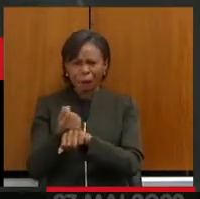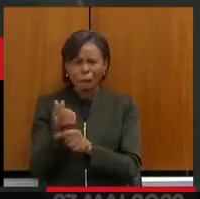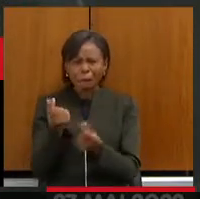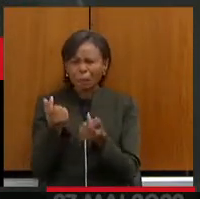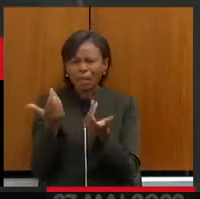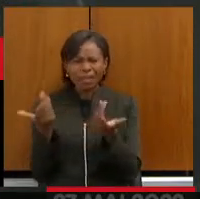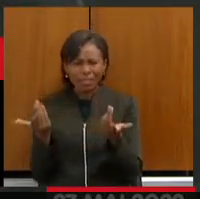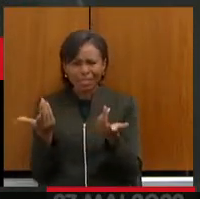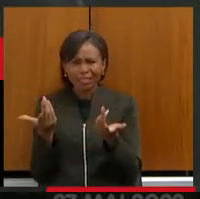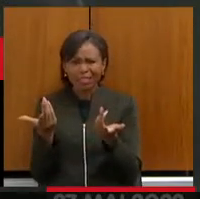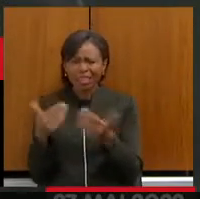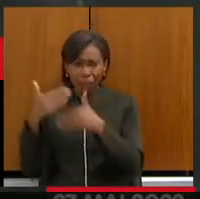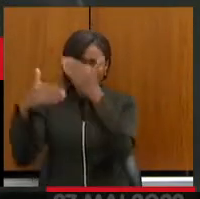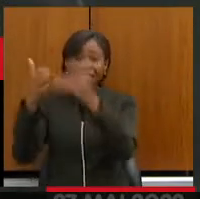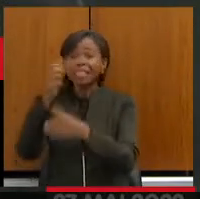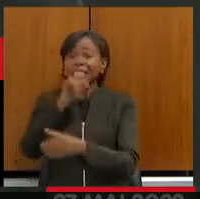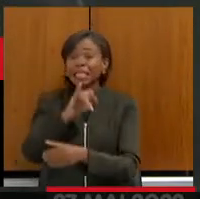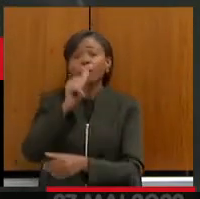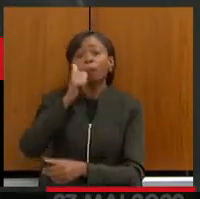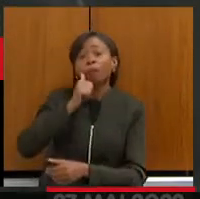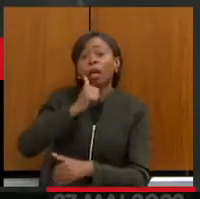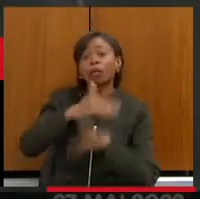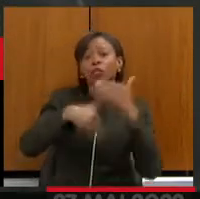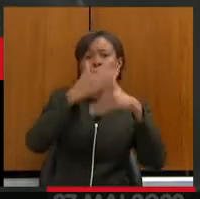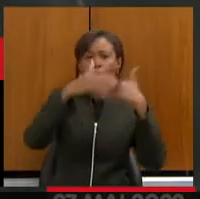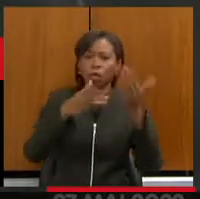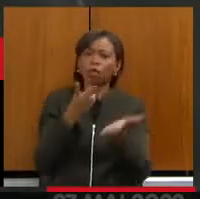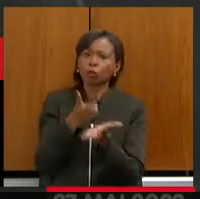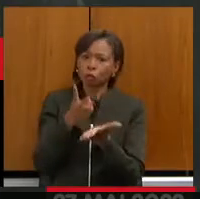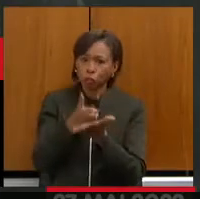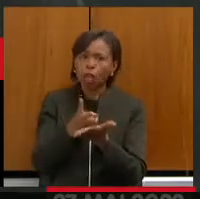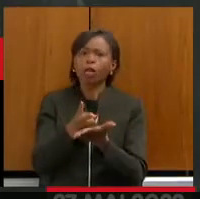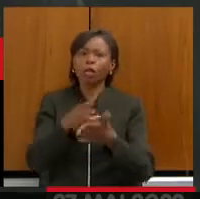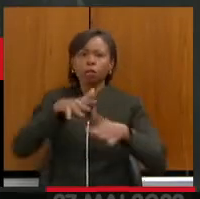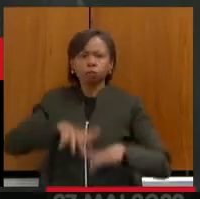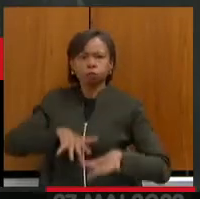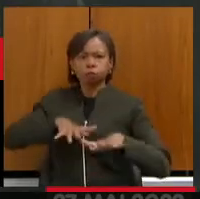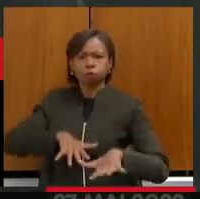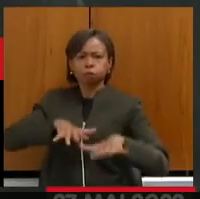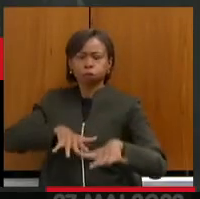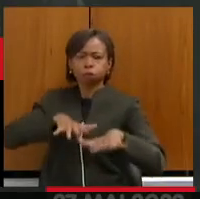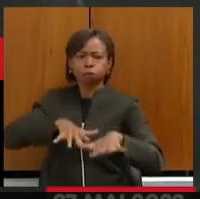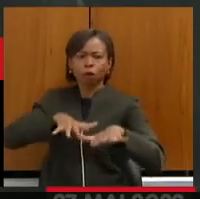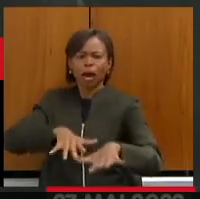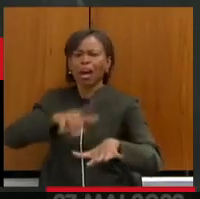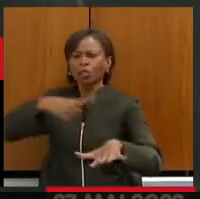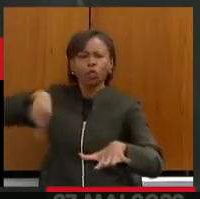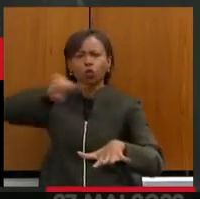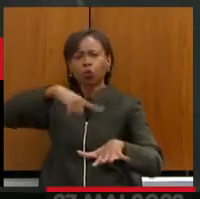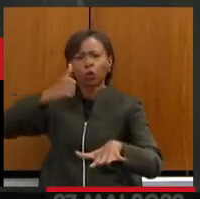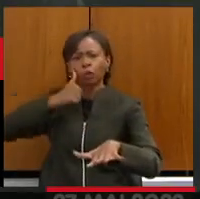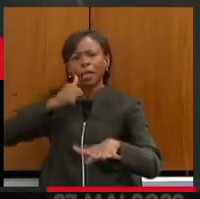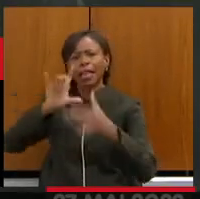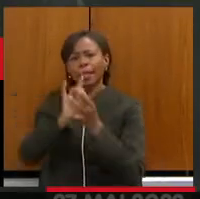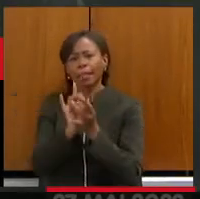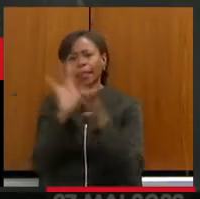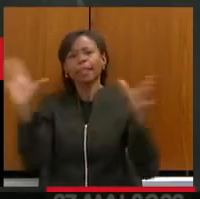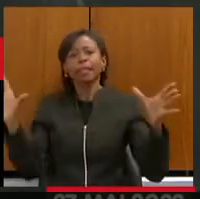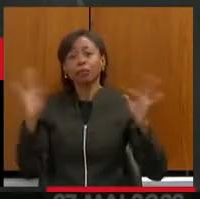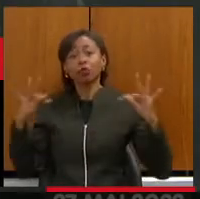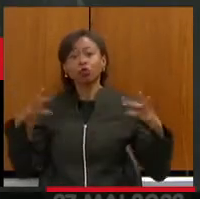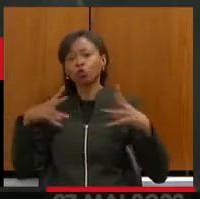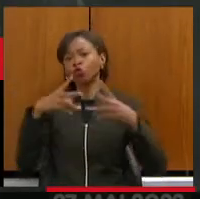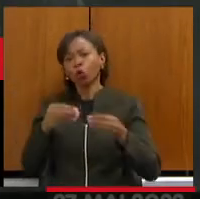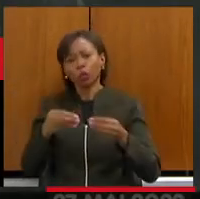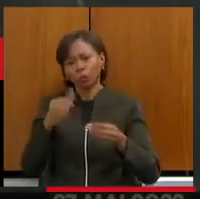com o avanço das mulheres então sigamos com a marcha nos ensina em marcha até que todas sejamos Livres Todas nenhuma menos